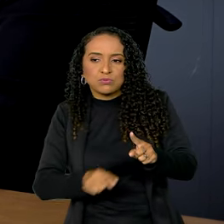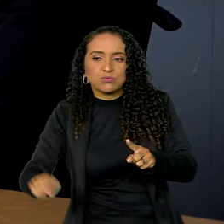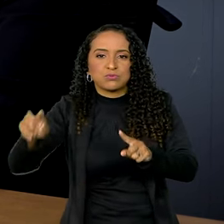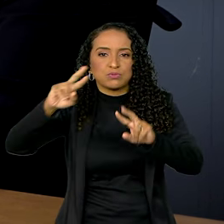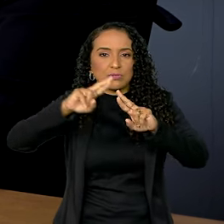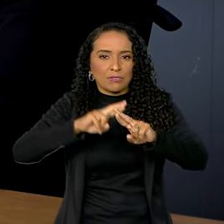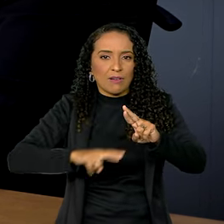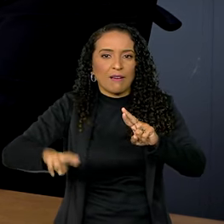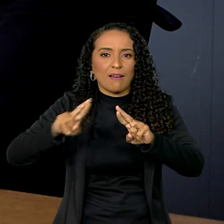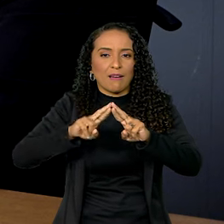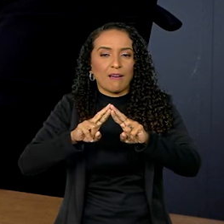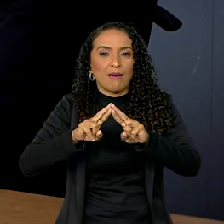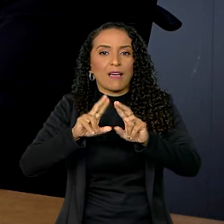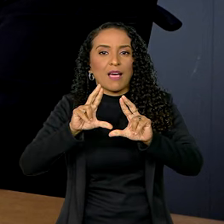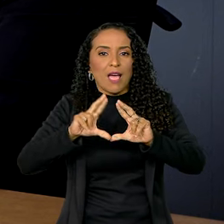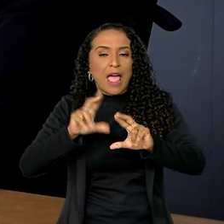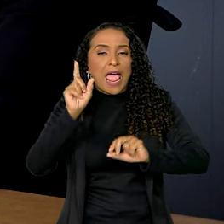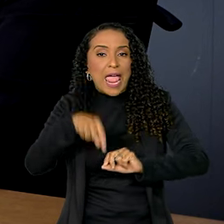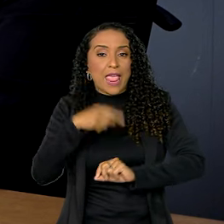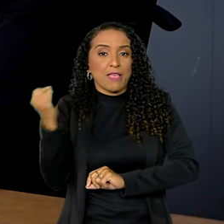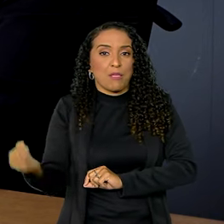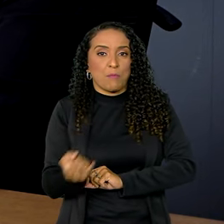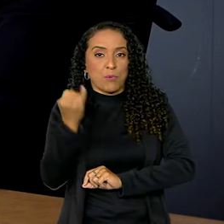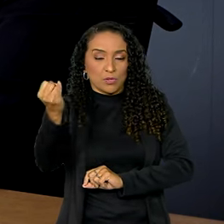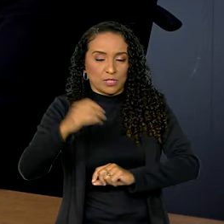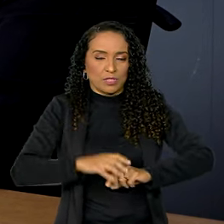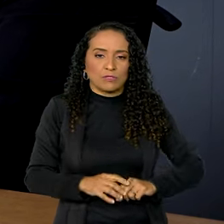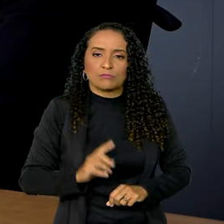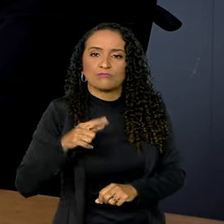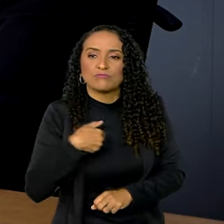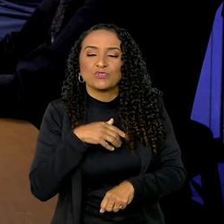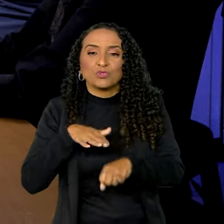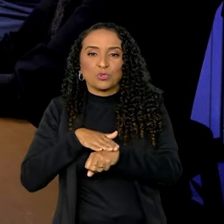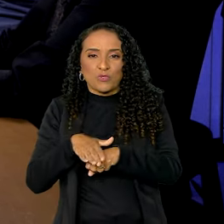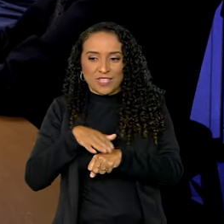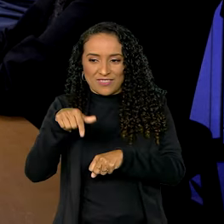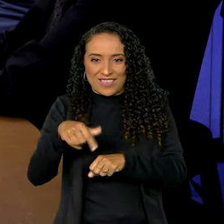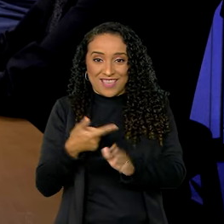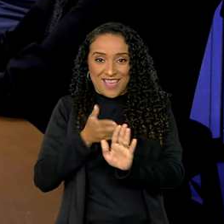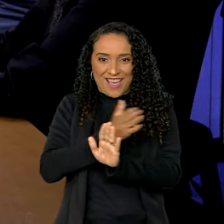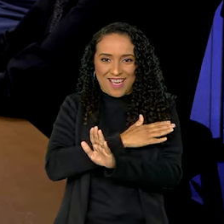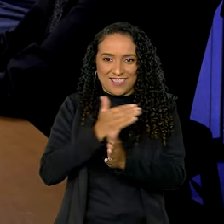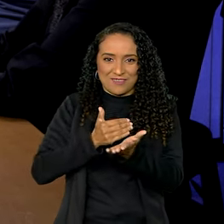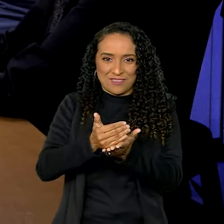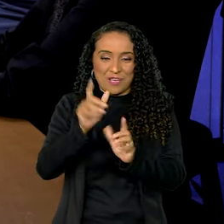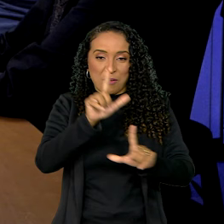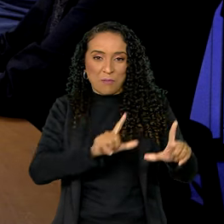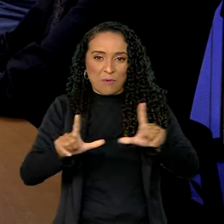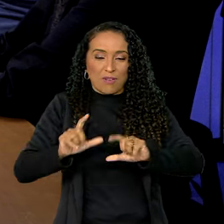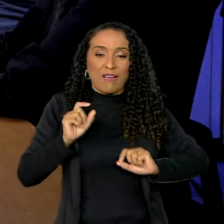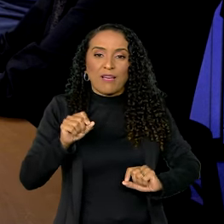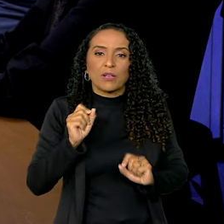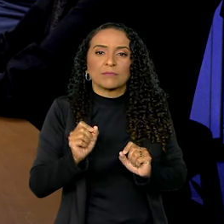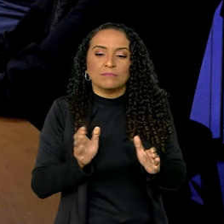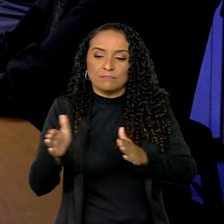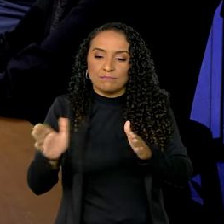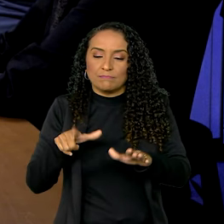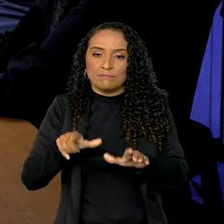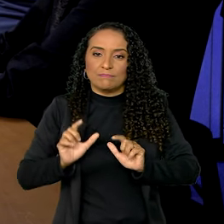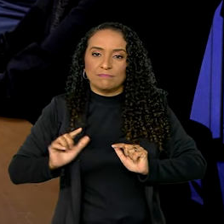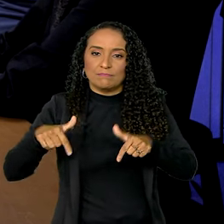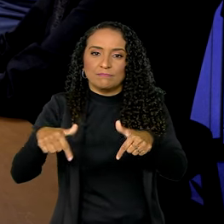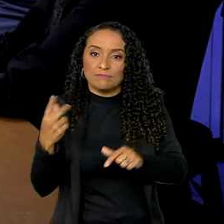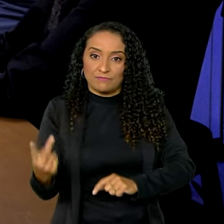eles são extremamente importantes nós conversávamos aqui antes de começar o programa eles são uma parte da nossa